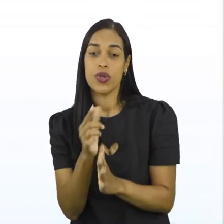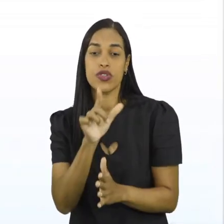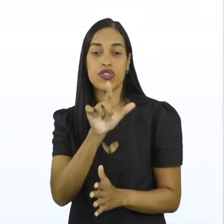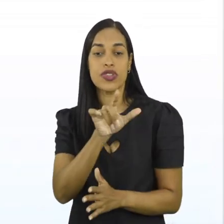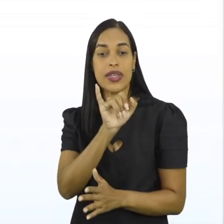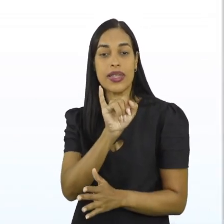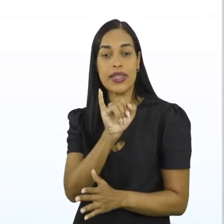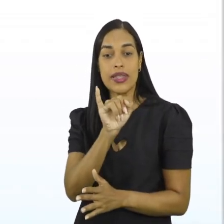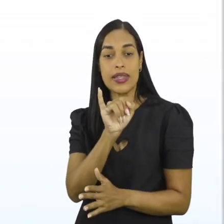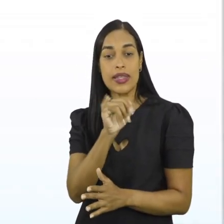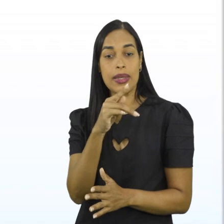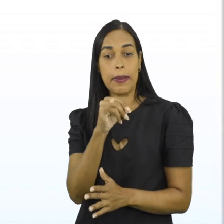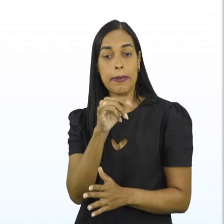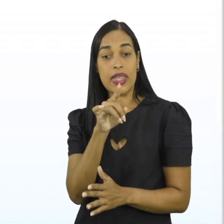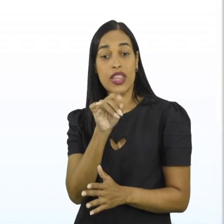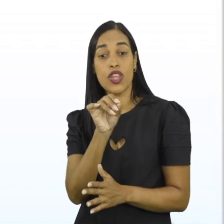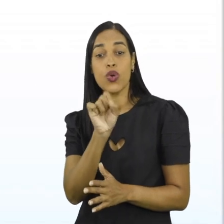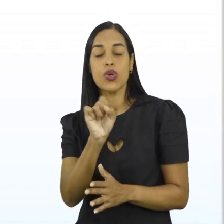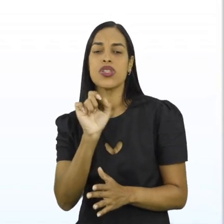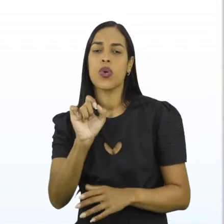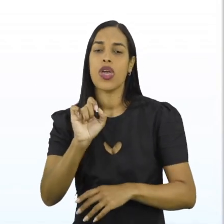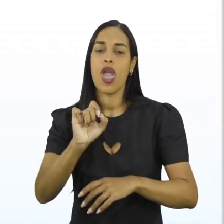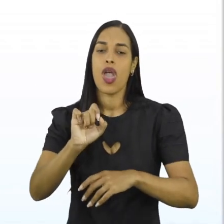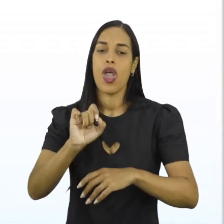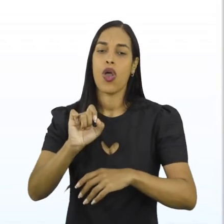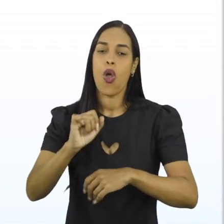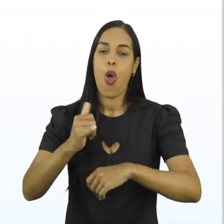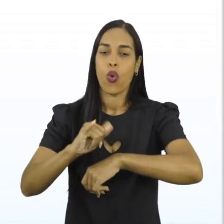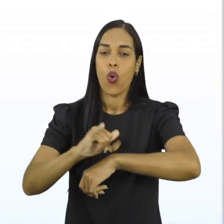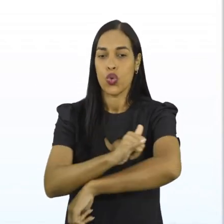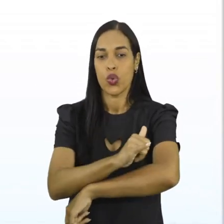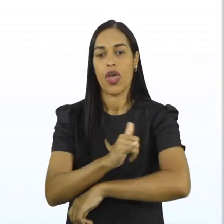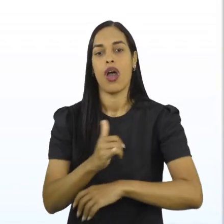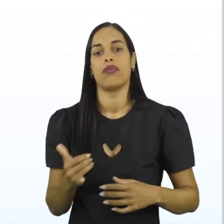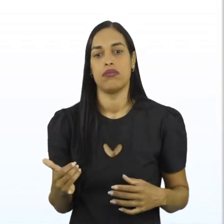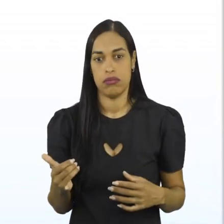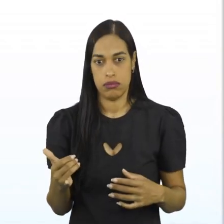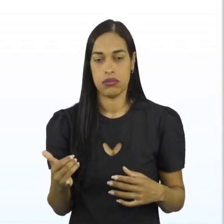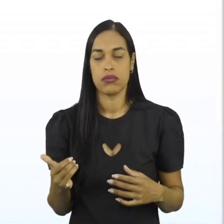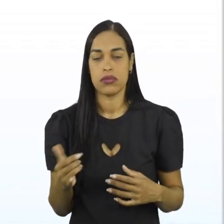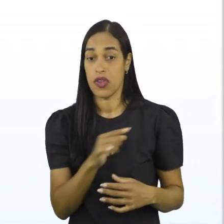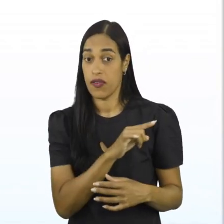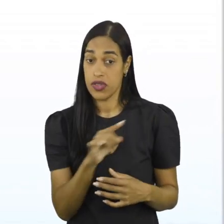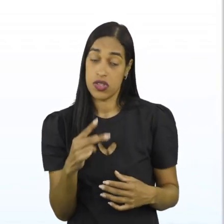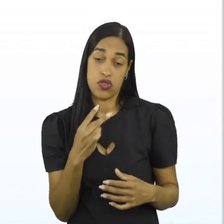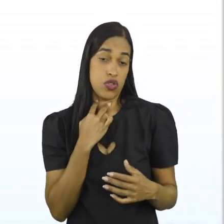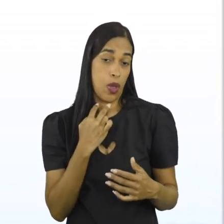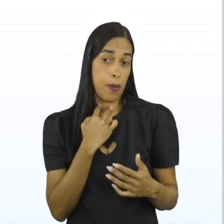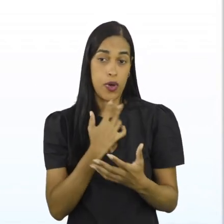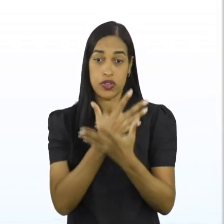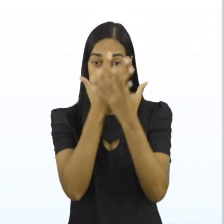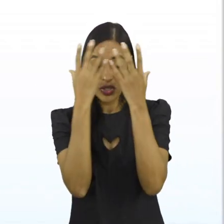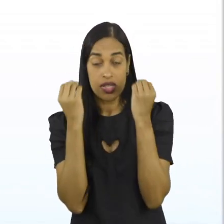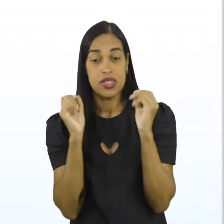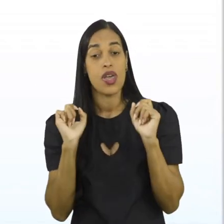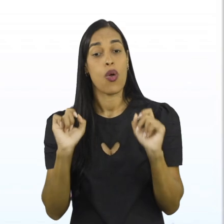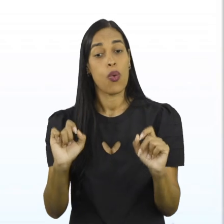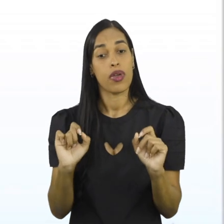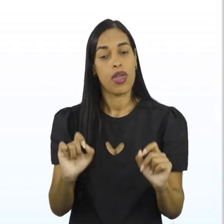produz gordura. Porém, tem uma coisa que eu preciso que vocês não esqueçam, tá? O retículo